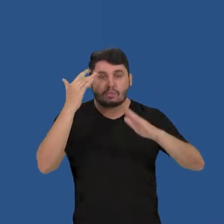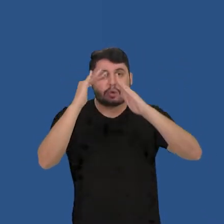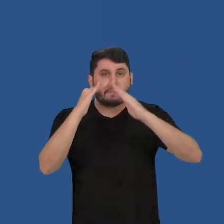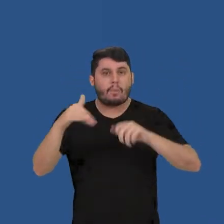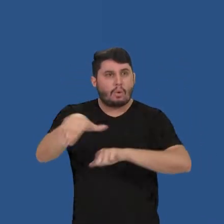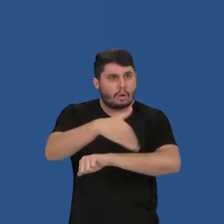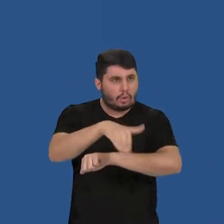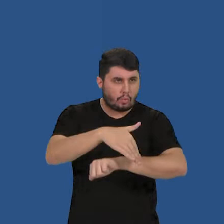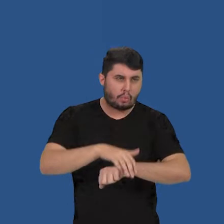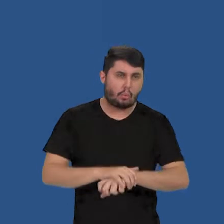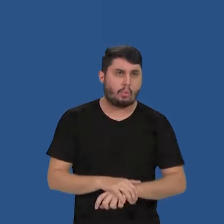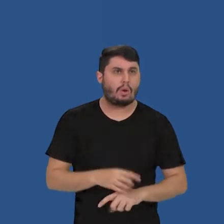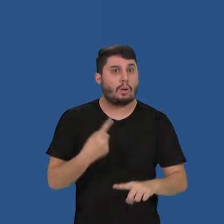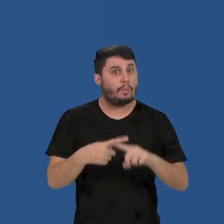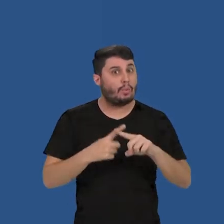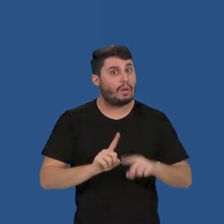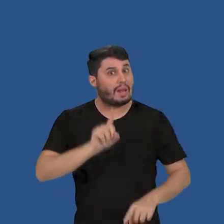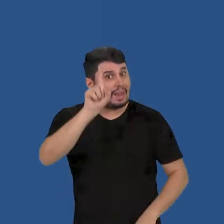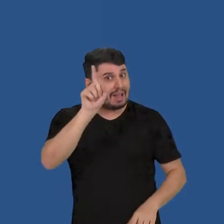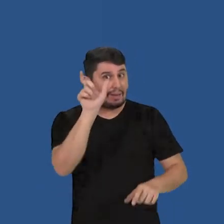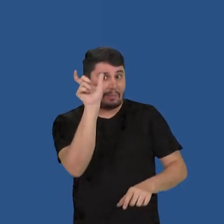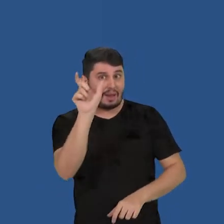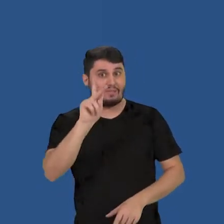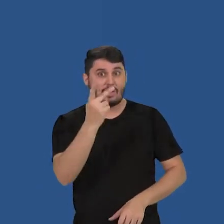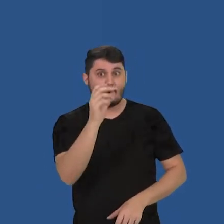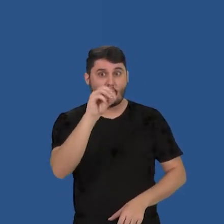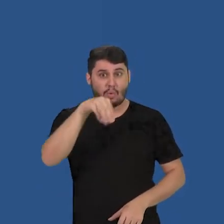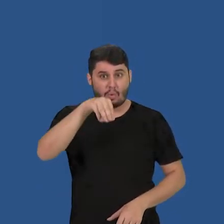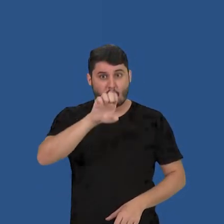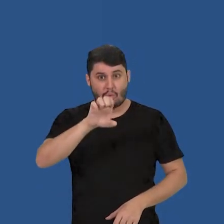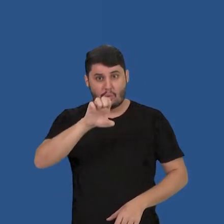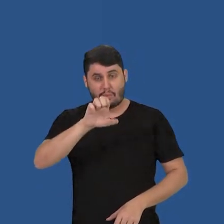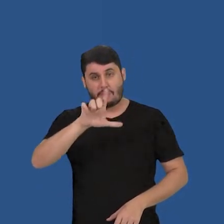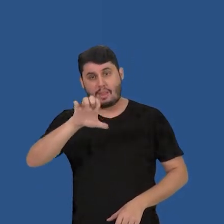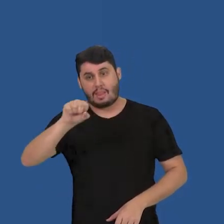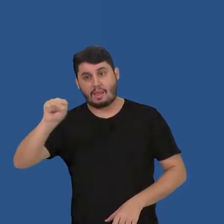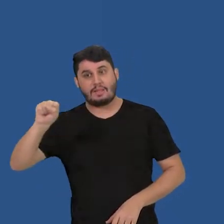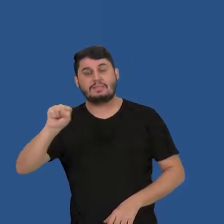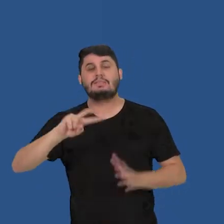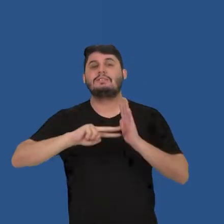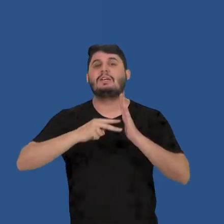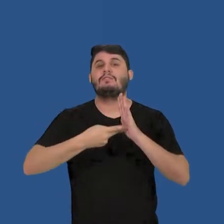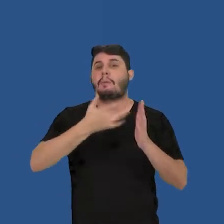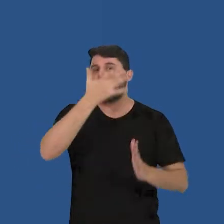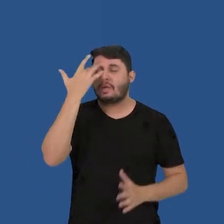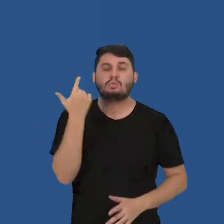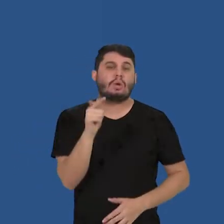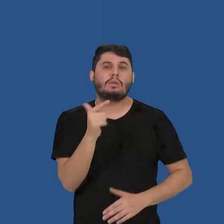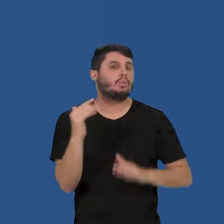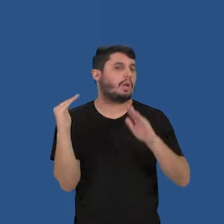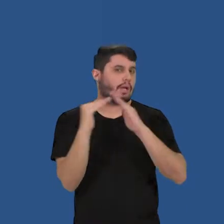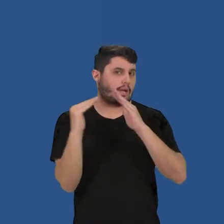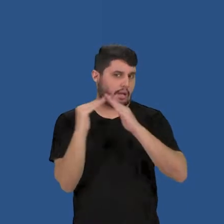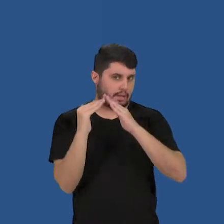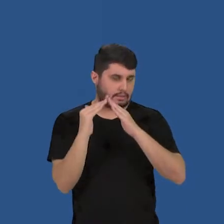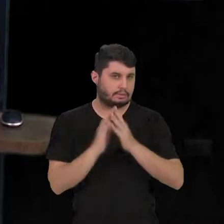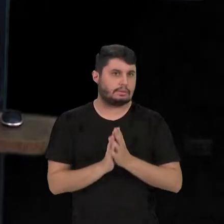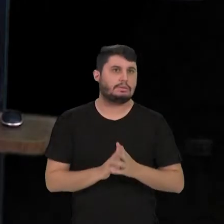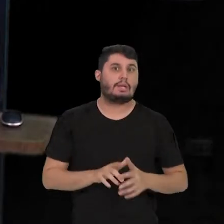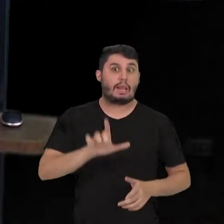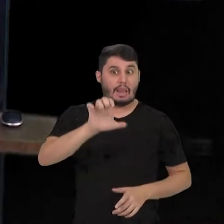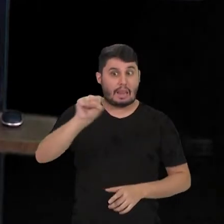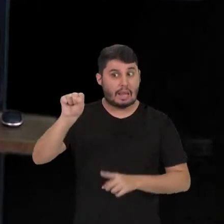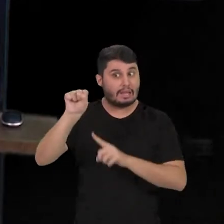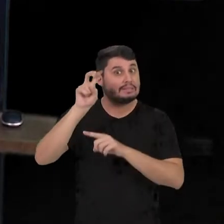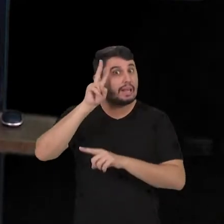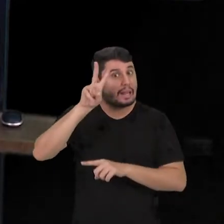seja, homeless são as pessoas que não têm casa. Moradores de rua que são as pessoas que não têm casa. Lembra que less é um negativo, né? Tá negativando a palavra.